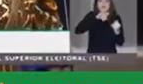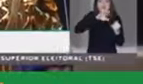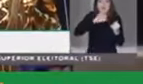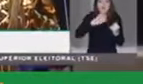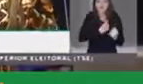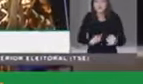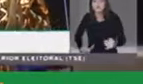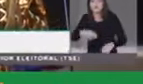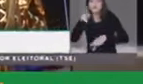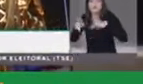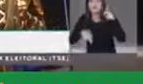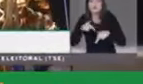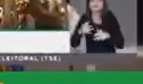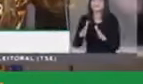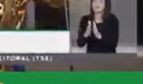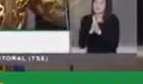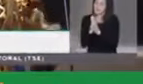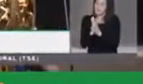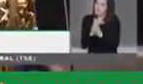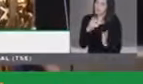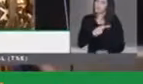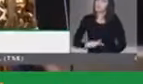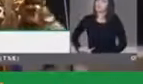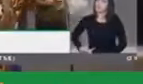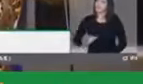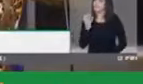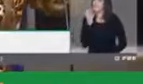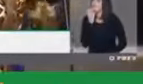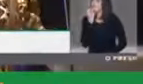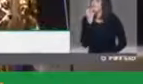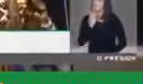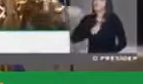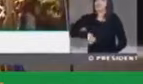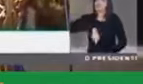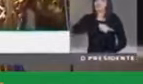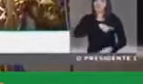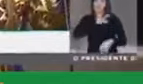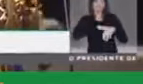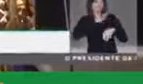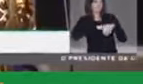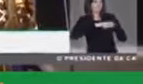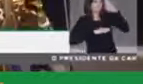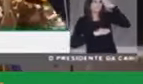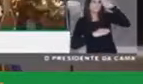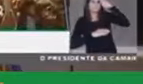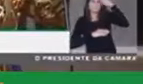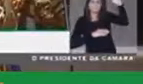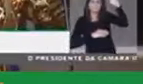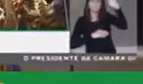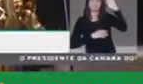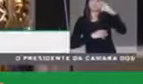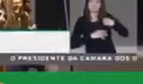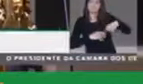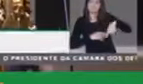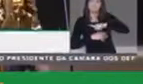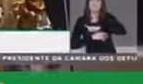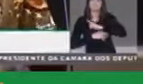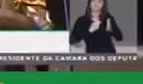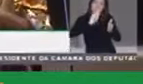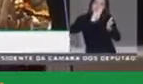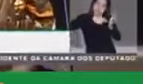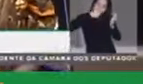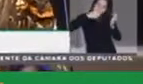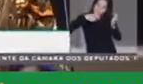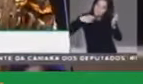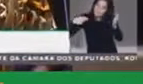presidente Rodrigo Maia, nós, aqueles principalmente que assinaram